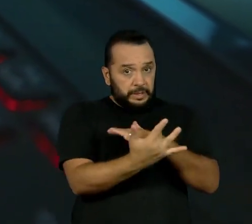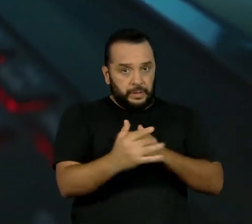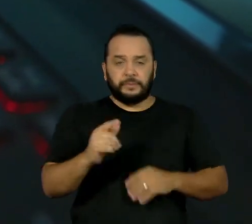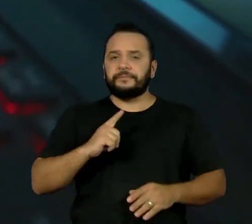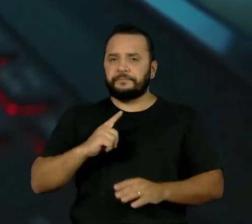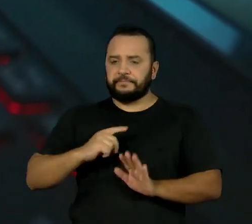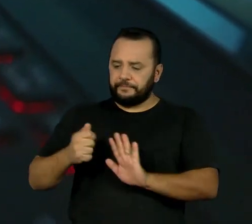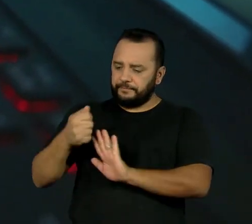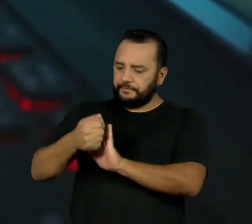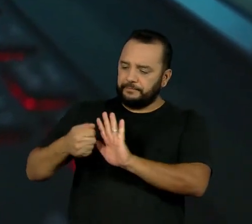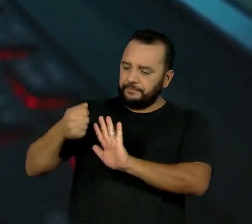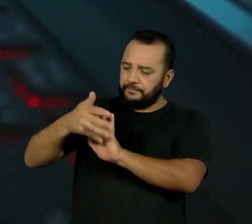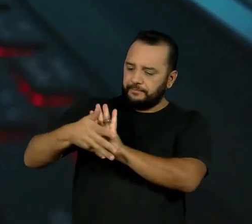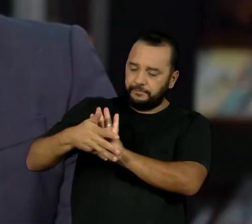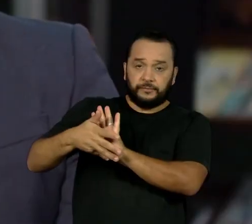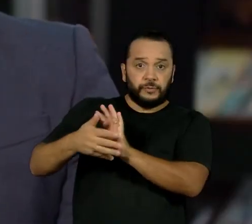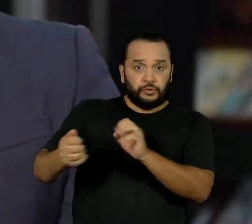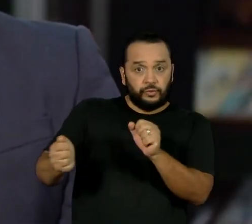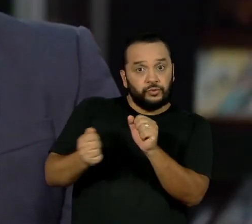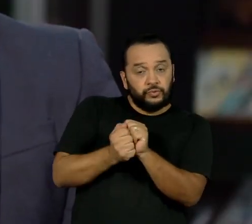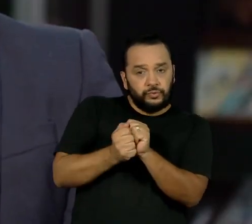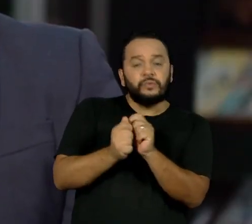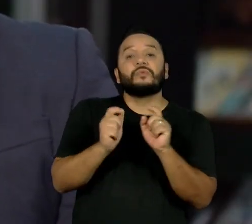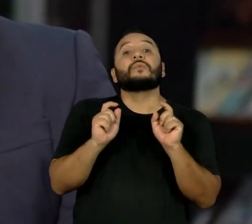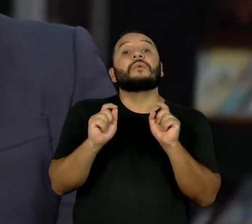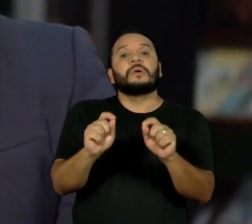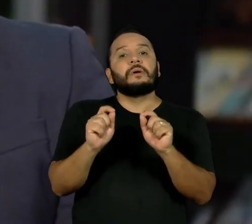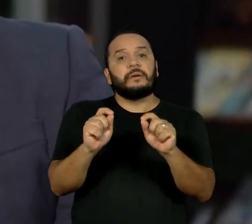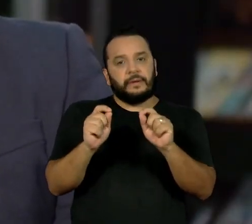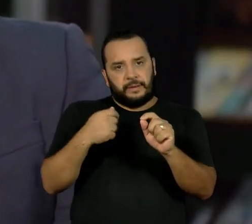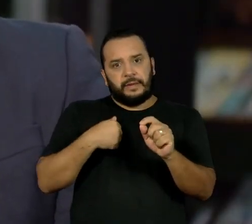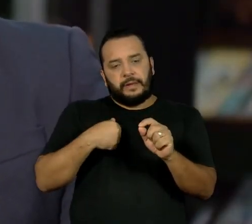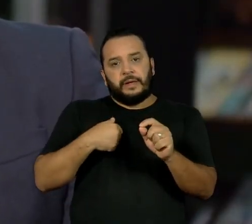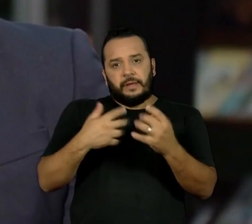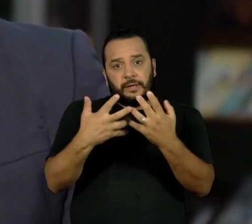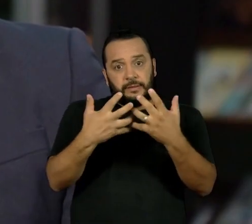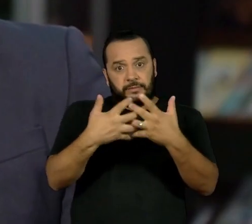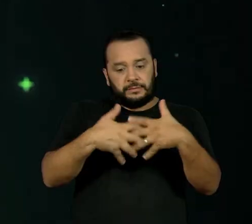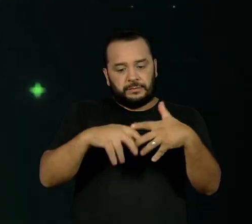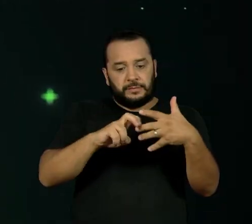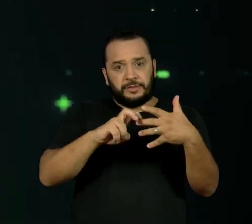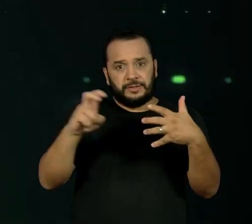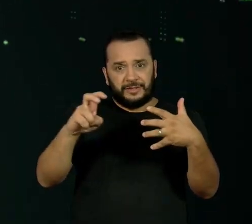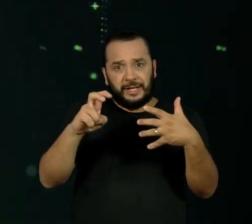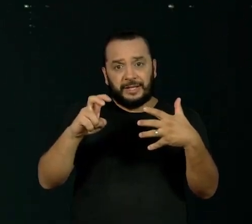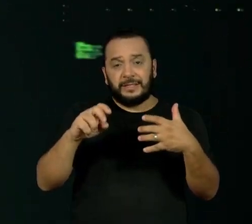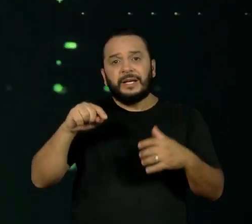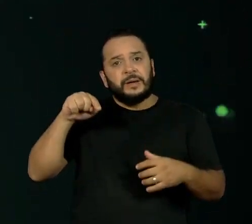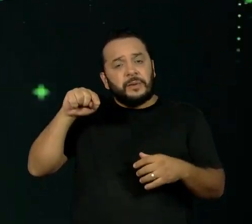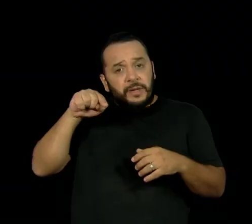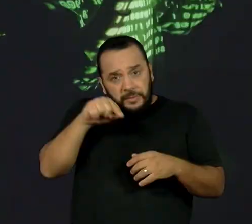chamados de inteligência artificial, podem tomar decisões a partir de uma série de